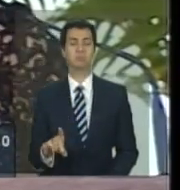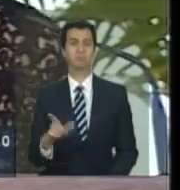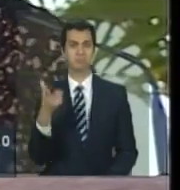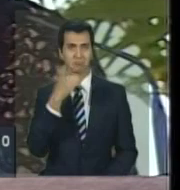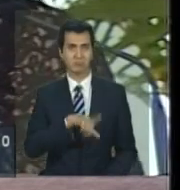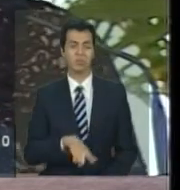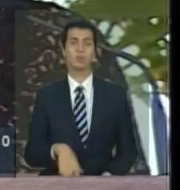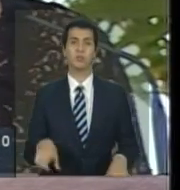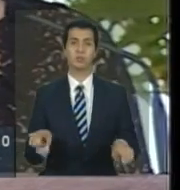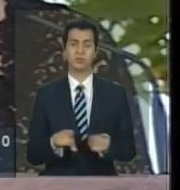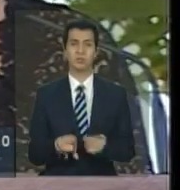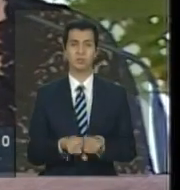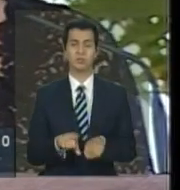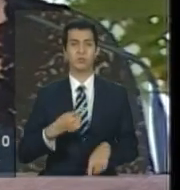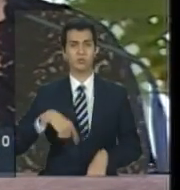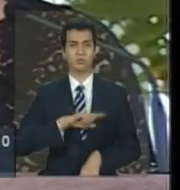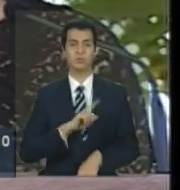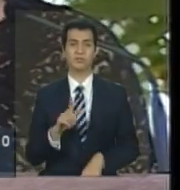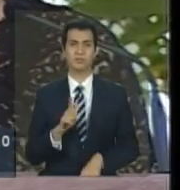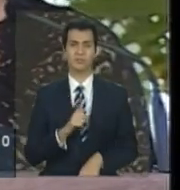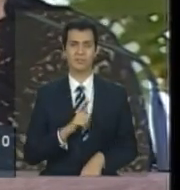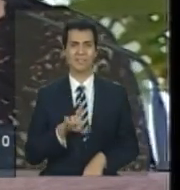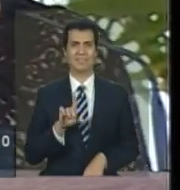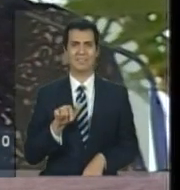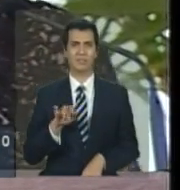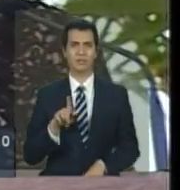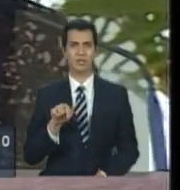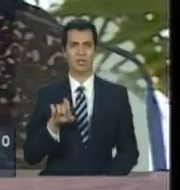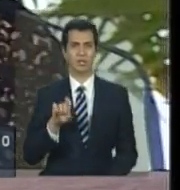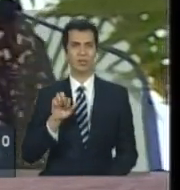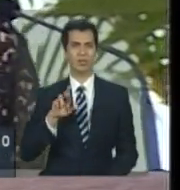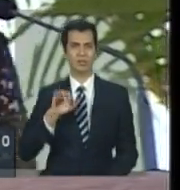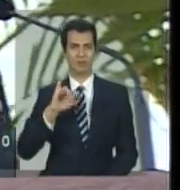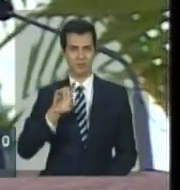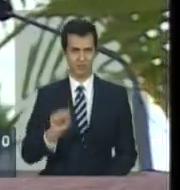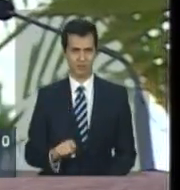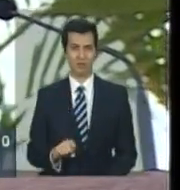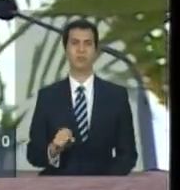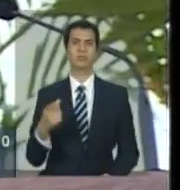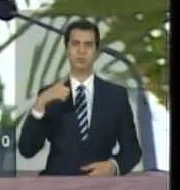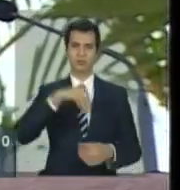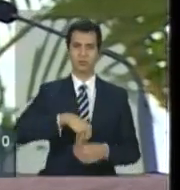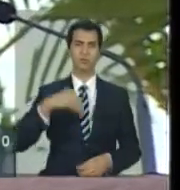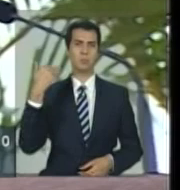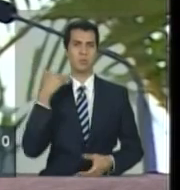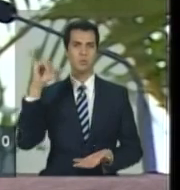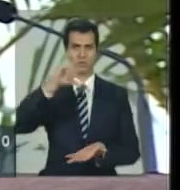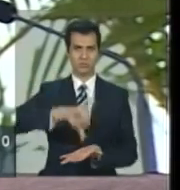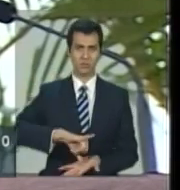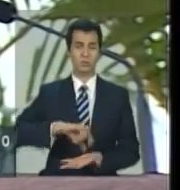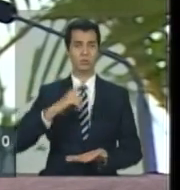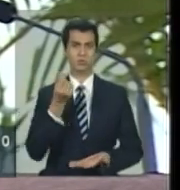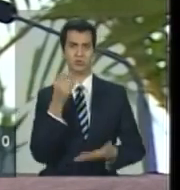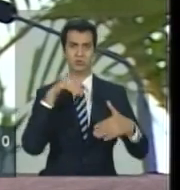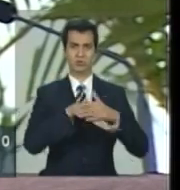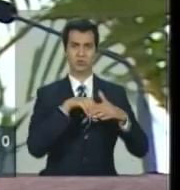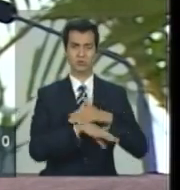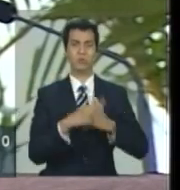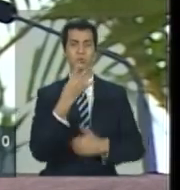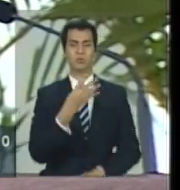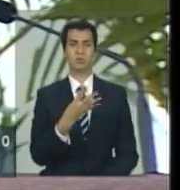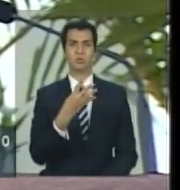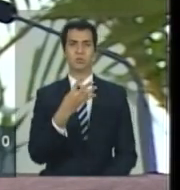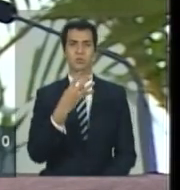também um colchão de liquidez sobre a forma de depósitos compulsórios do Banco Central da ordem de